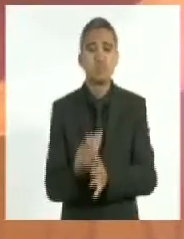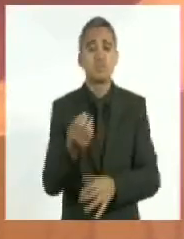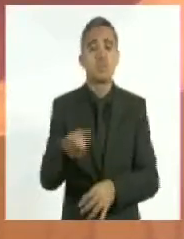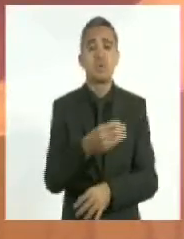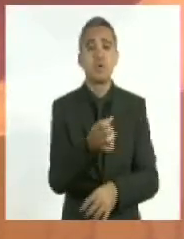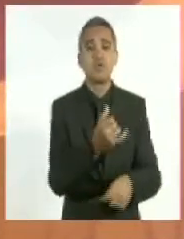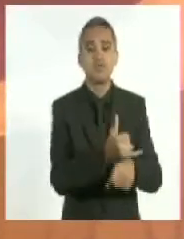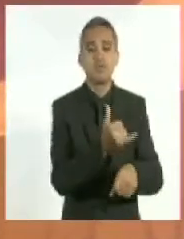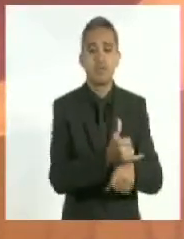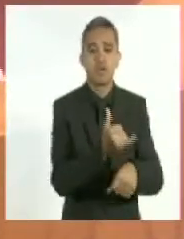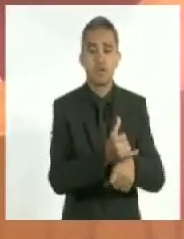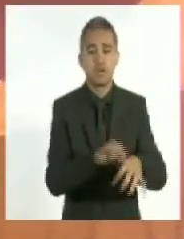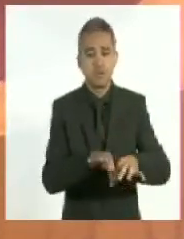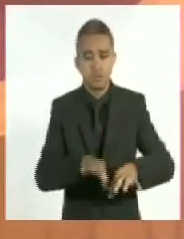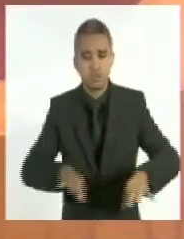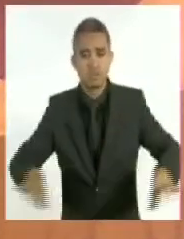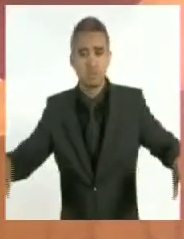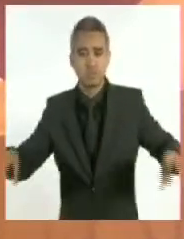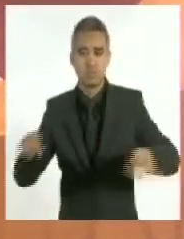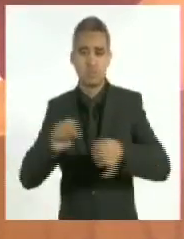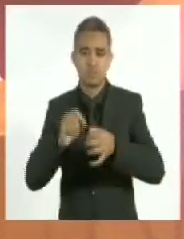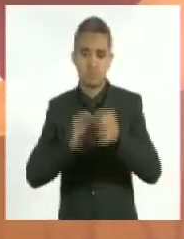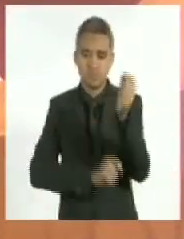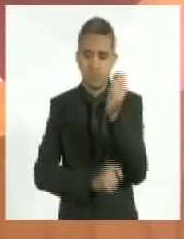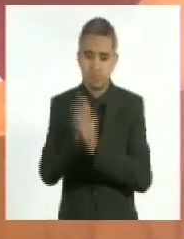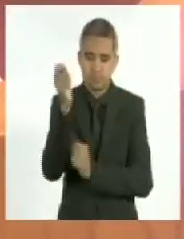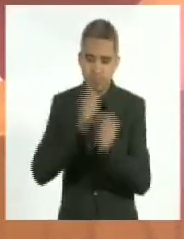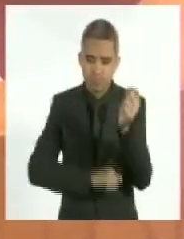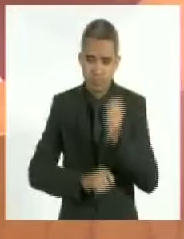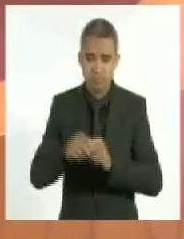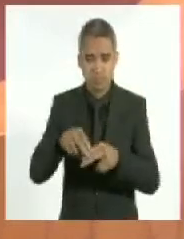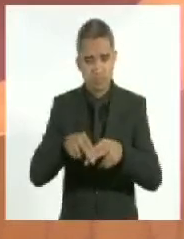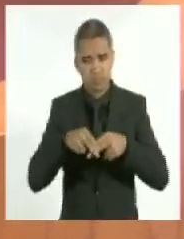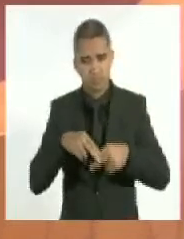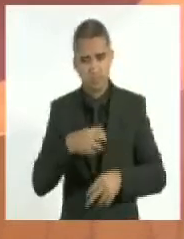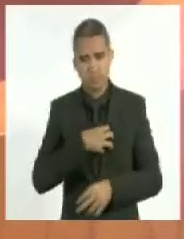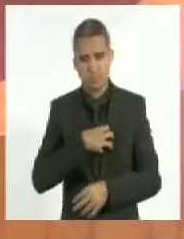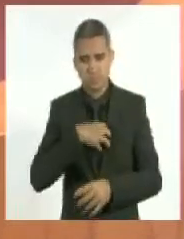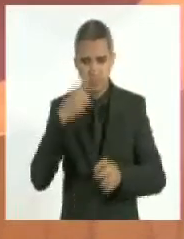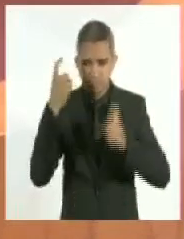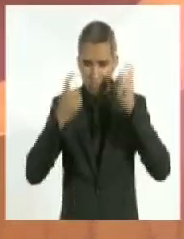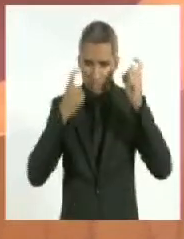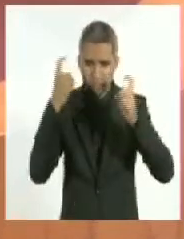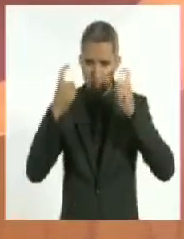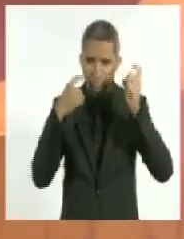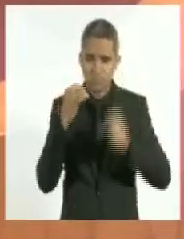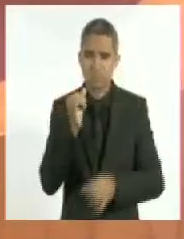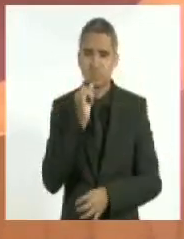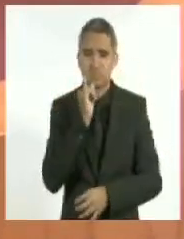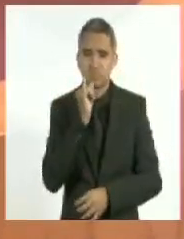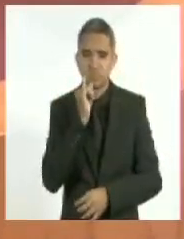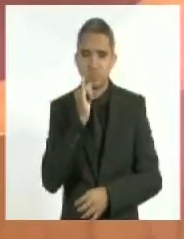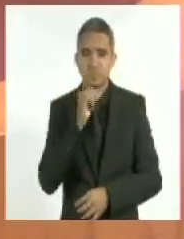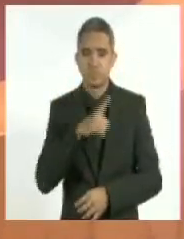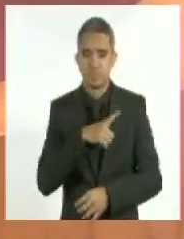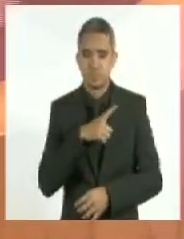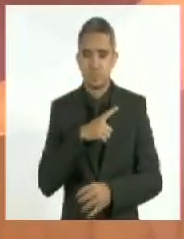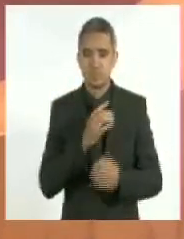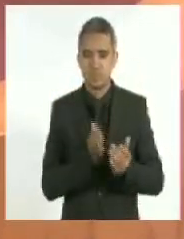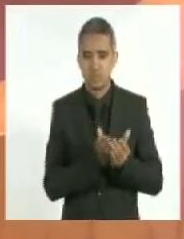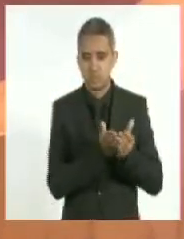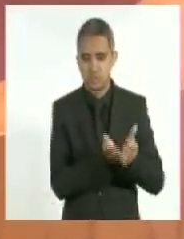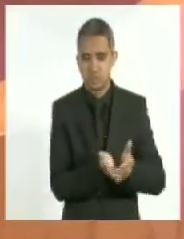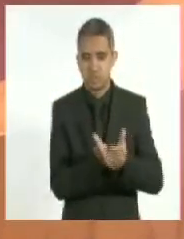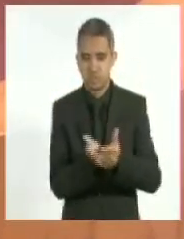aqui no nosso Estado. Uma questão, deputado Roberto, que me preocupa, por exemplo, Nós temos aqui o porto, temos toda